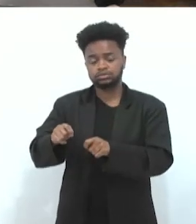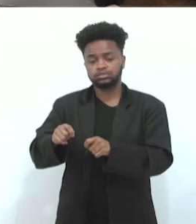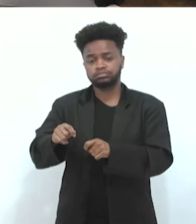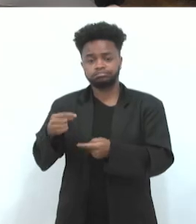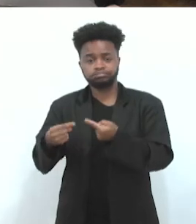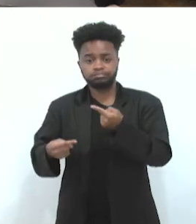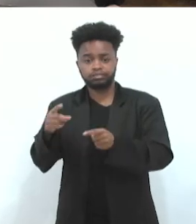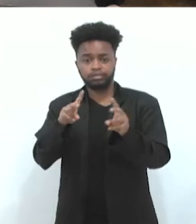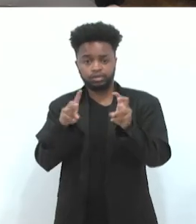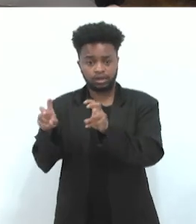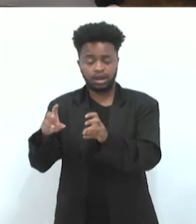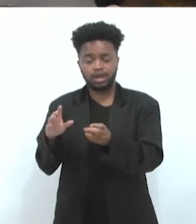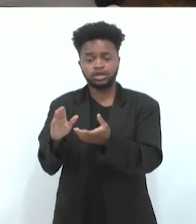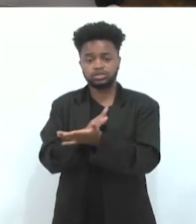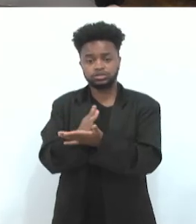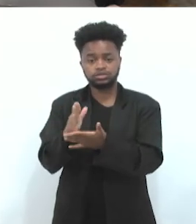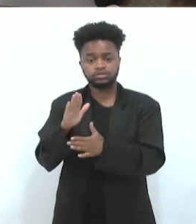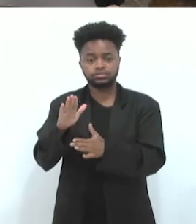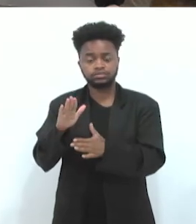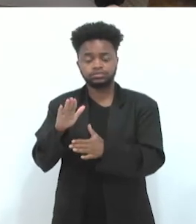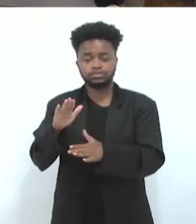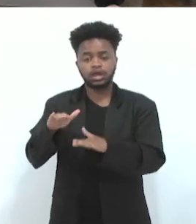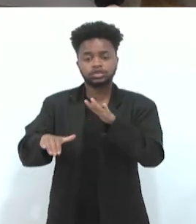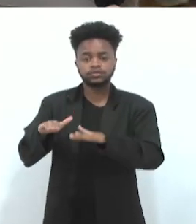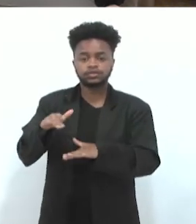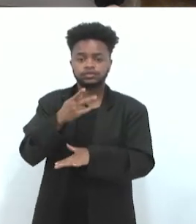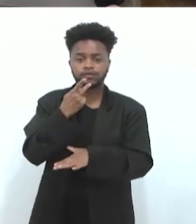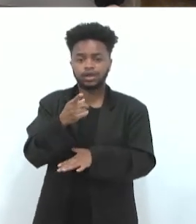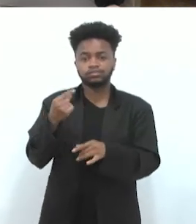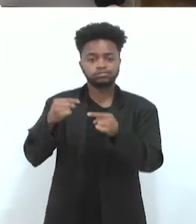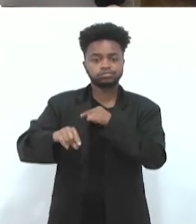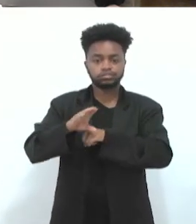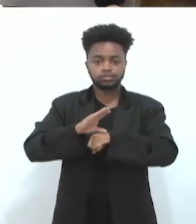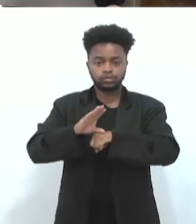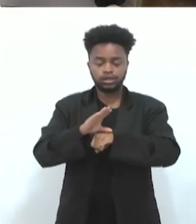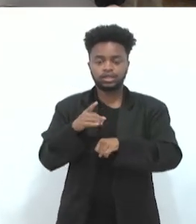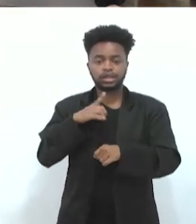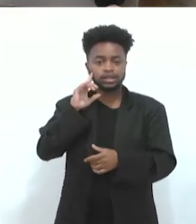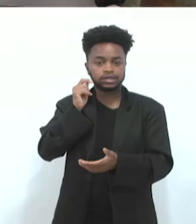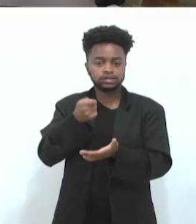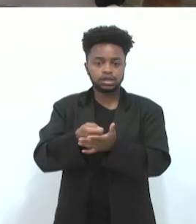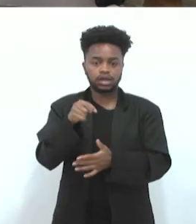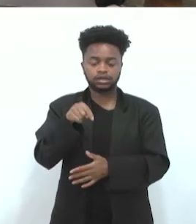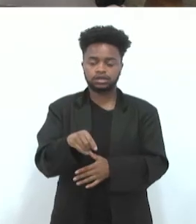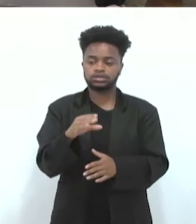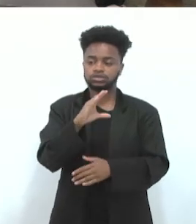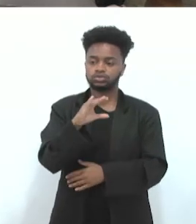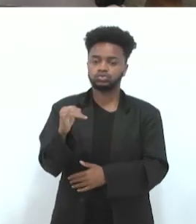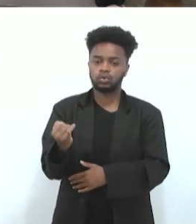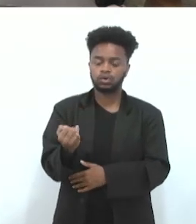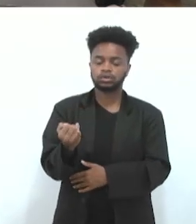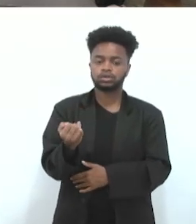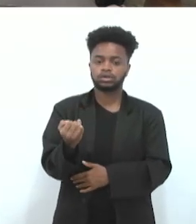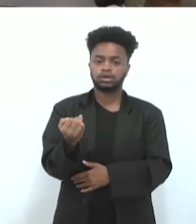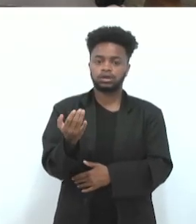constantemente são declarados inconstitucionais. A gente tem tido decisões na CCJ muitas vezes